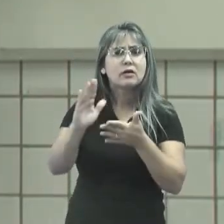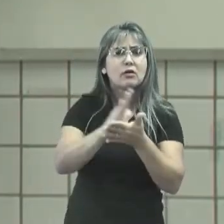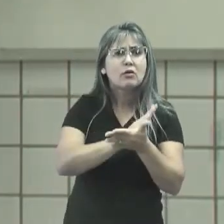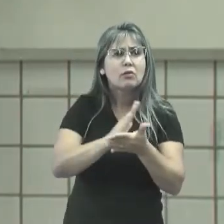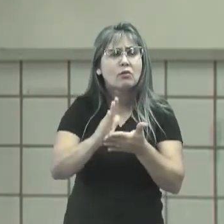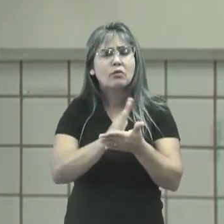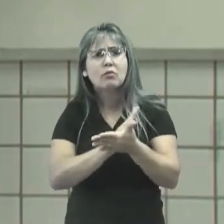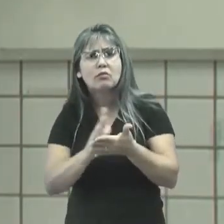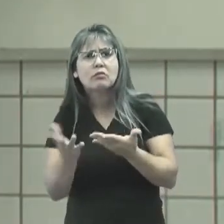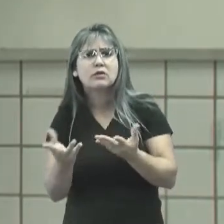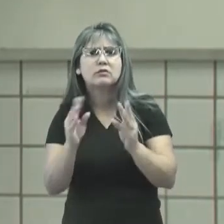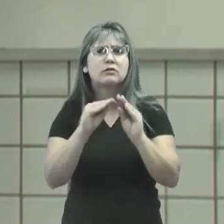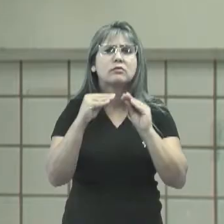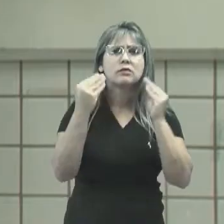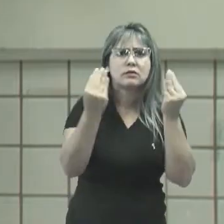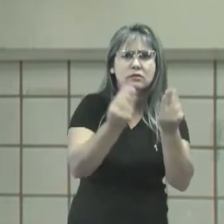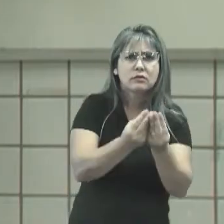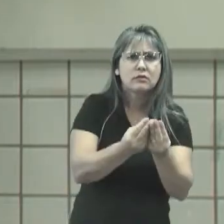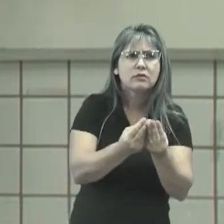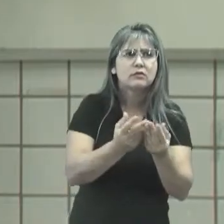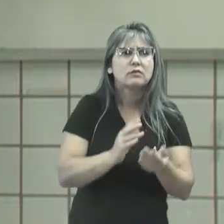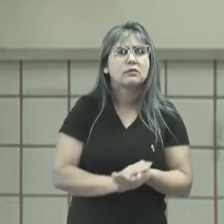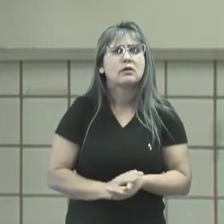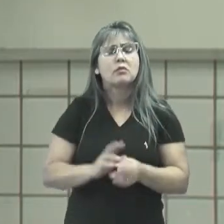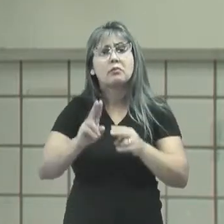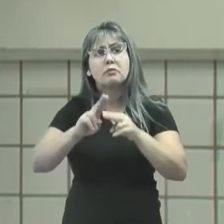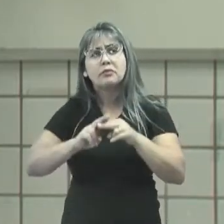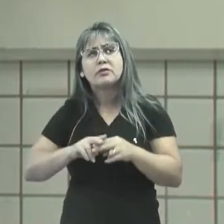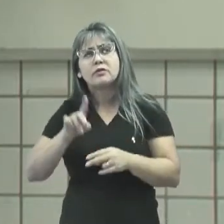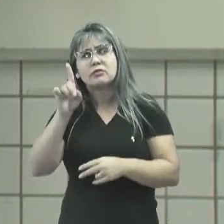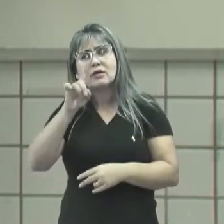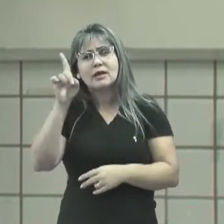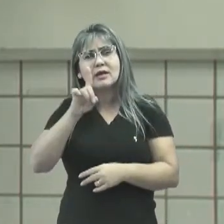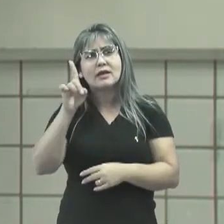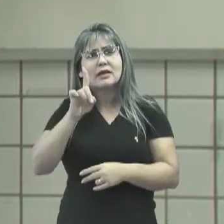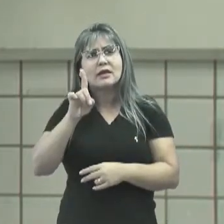algumas substâncias. Inclusive, aqui nessa matéria, ele trata da produção do